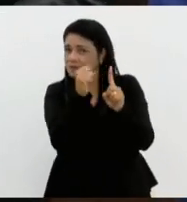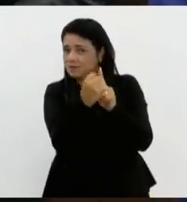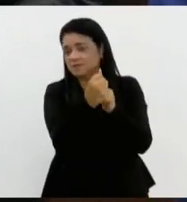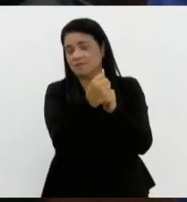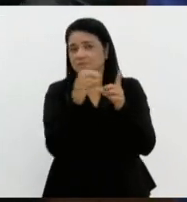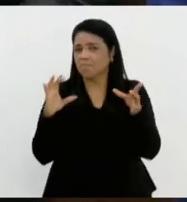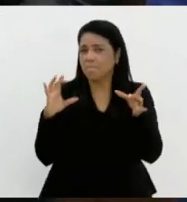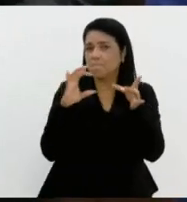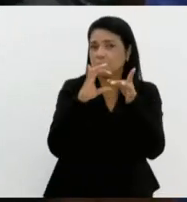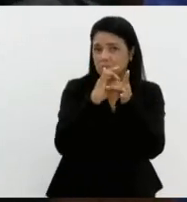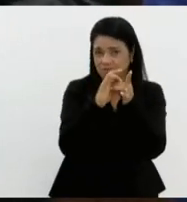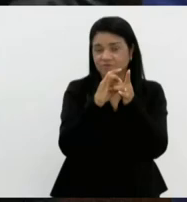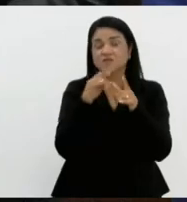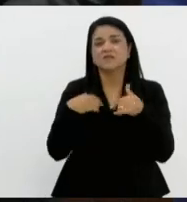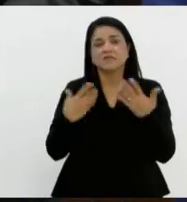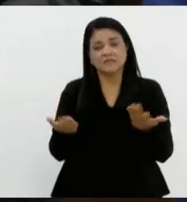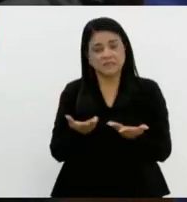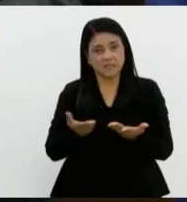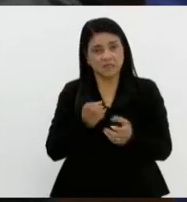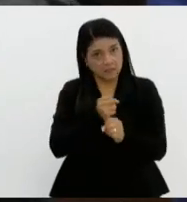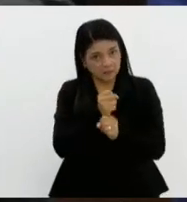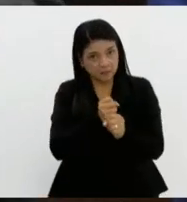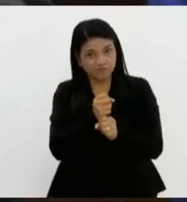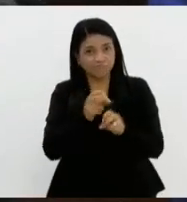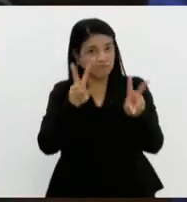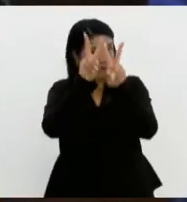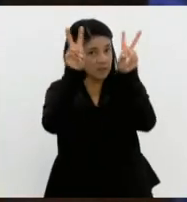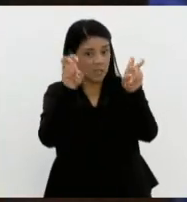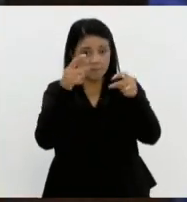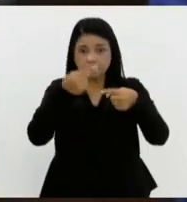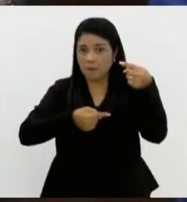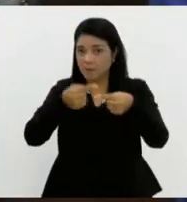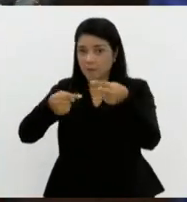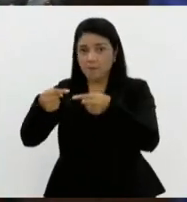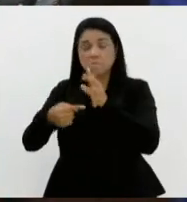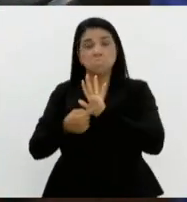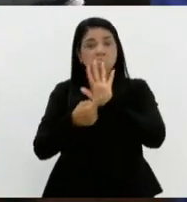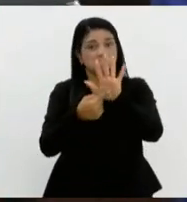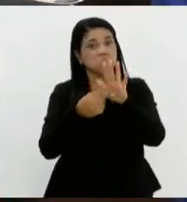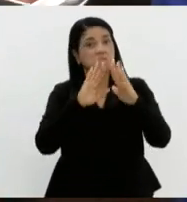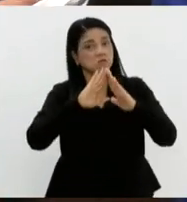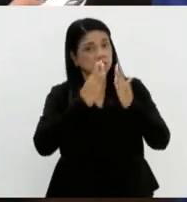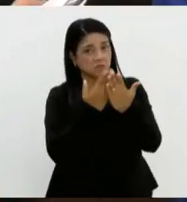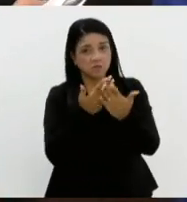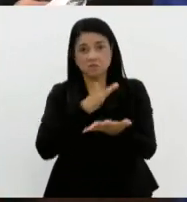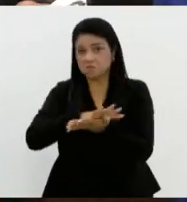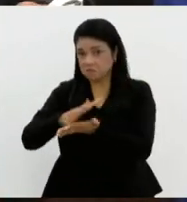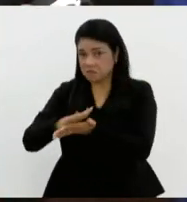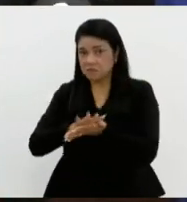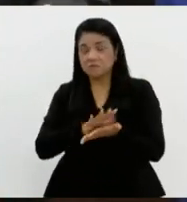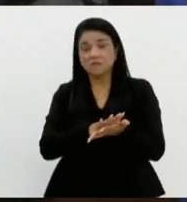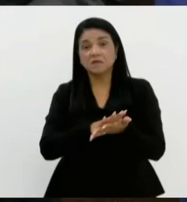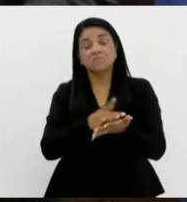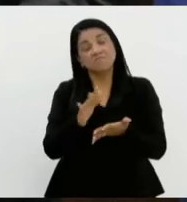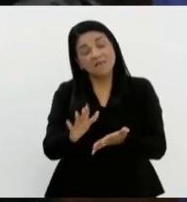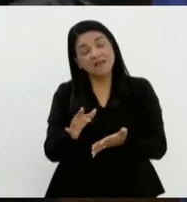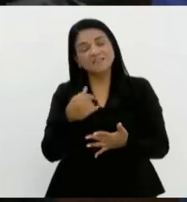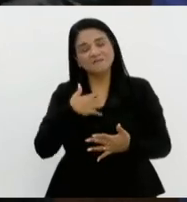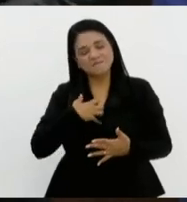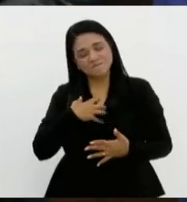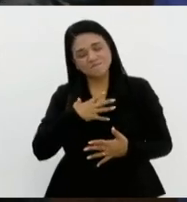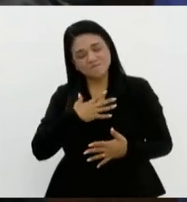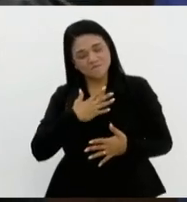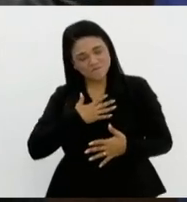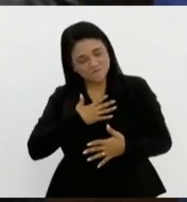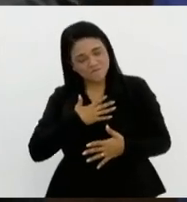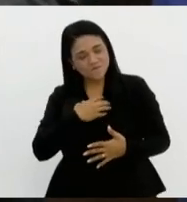esse ano nós tivemos grandes temas debatidos e apresentados por todas as escolas de samba. Mas, felizmente, a vereadora, minha escola do